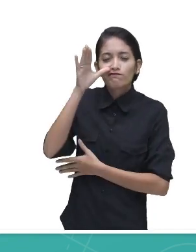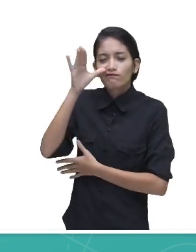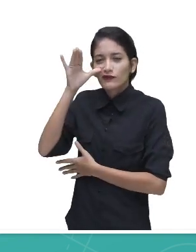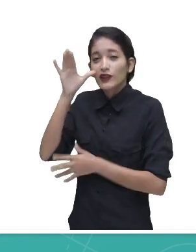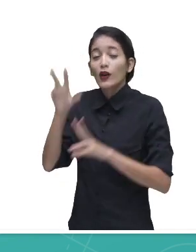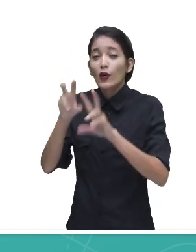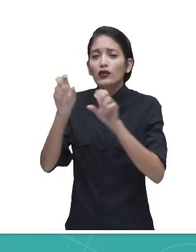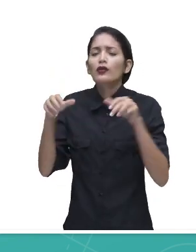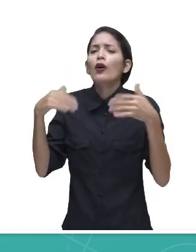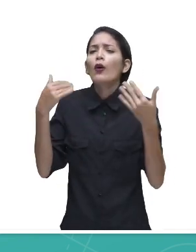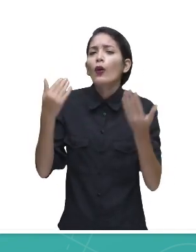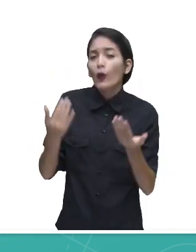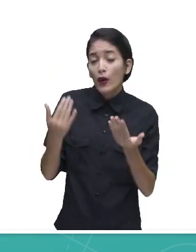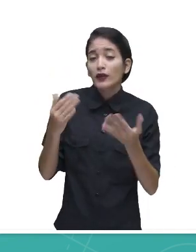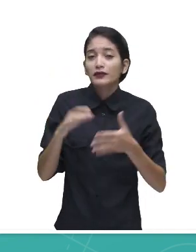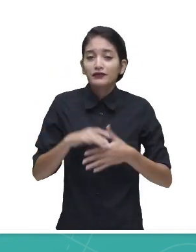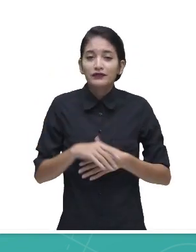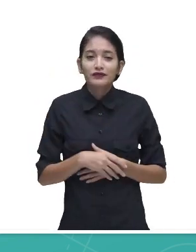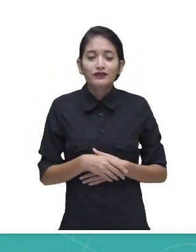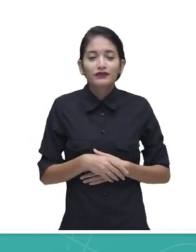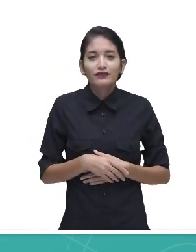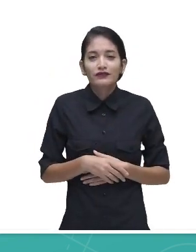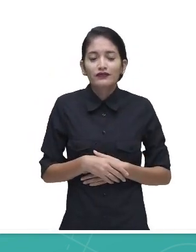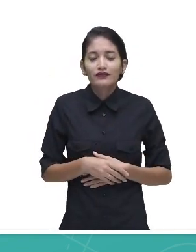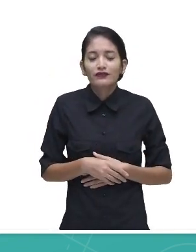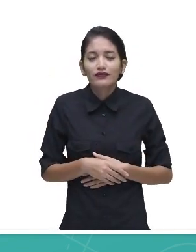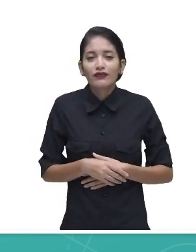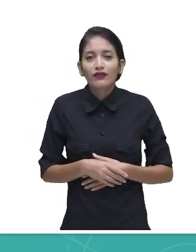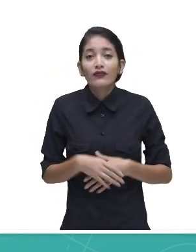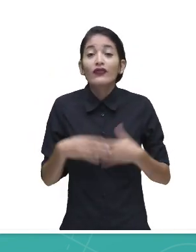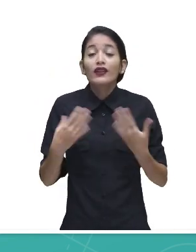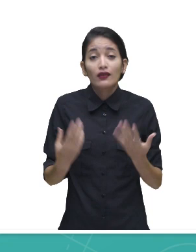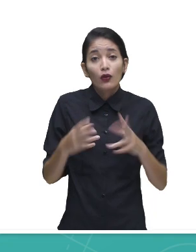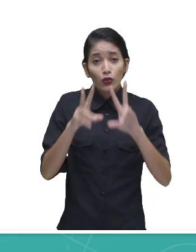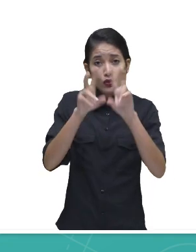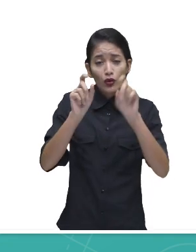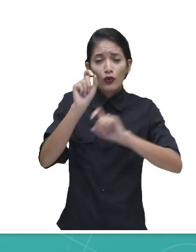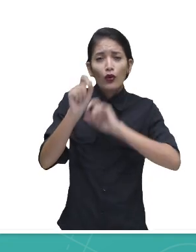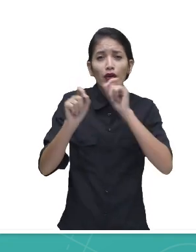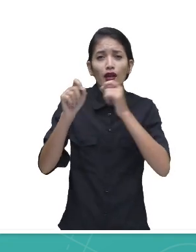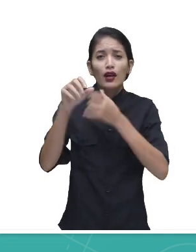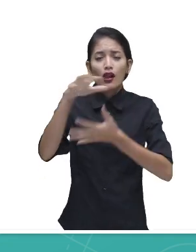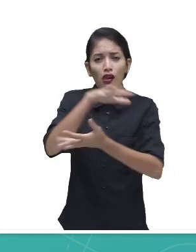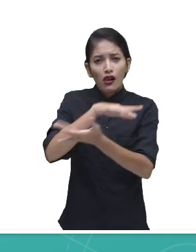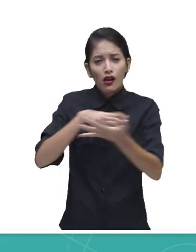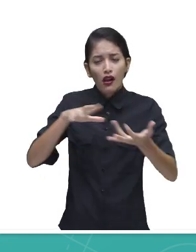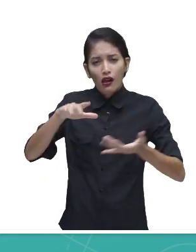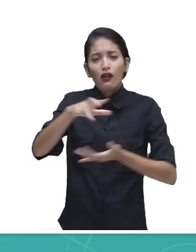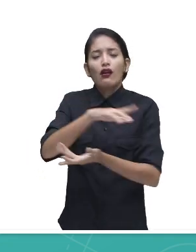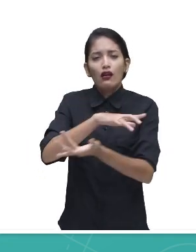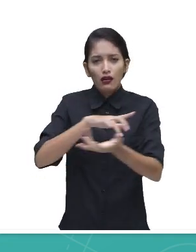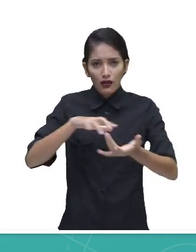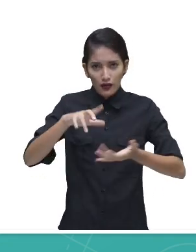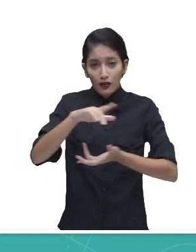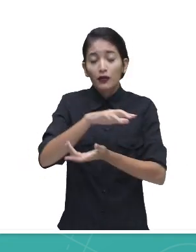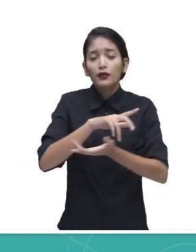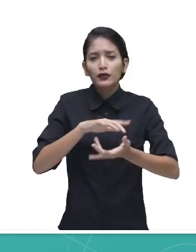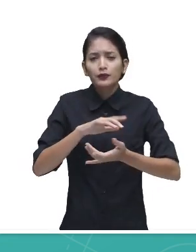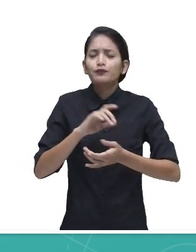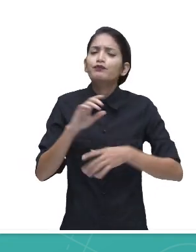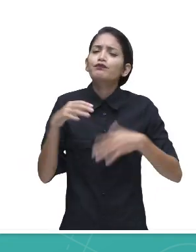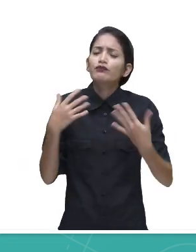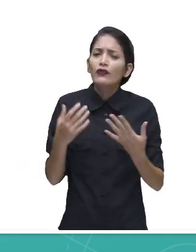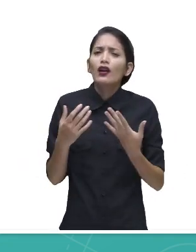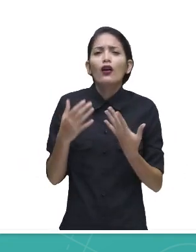ele. Vamos lá ver que assunto é esse. Então, a nossa aula de hoje é sobre o universo, né? Então, eu